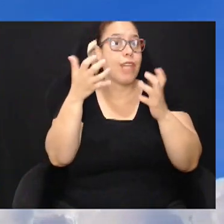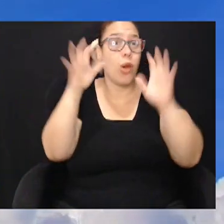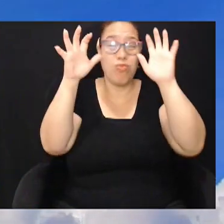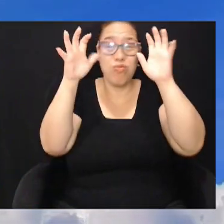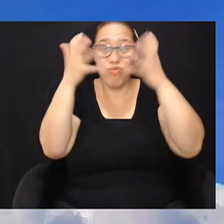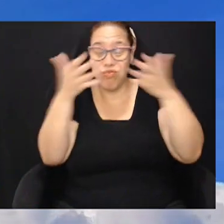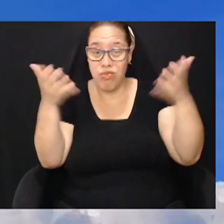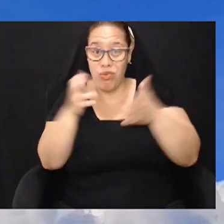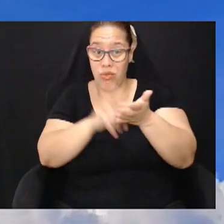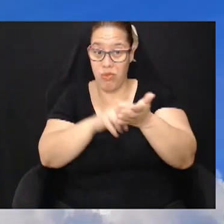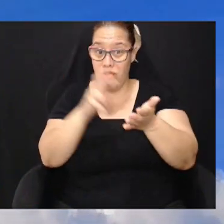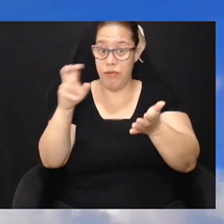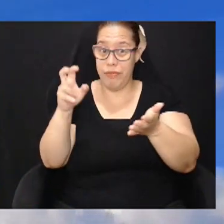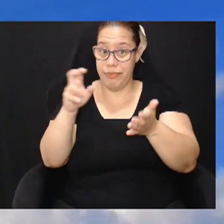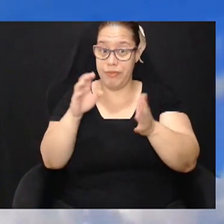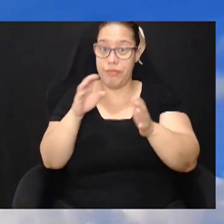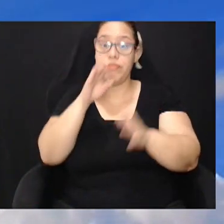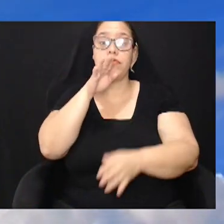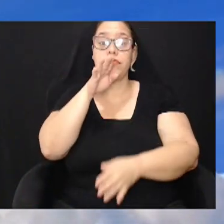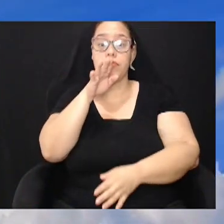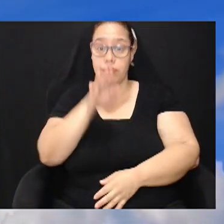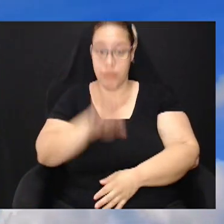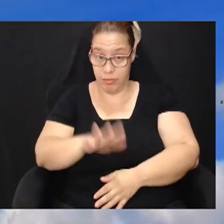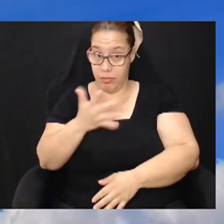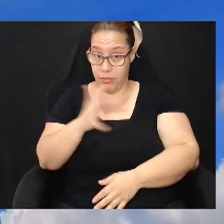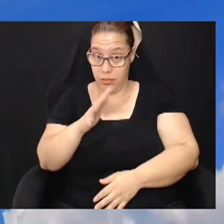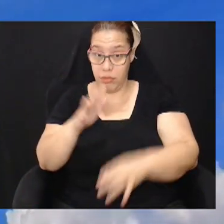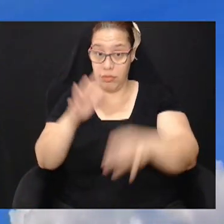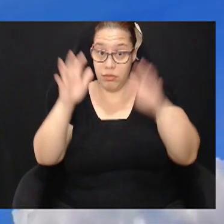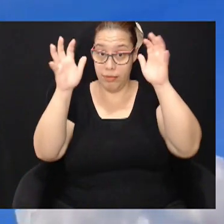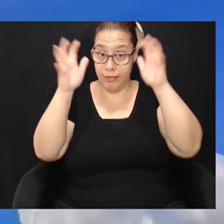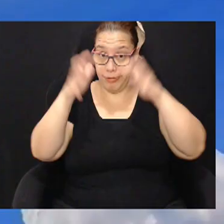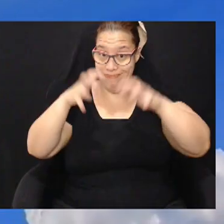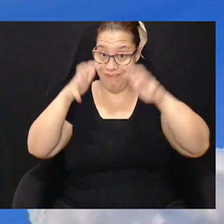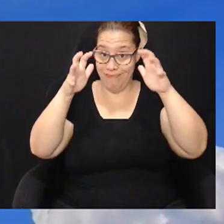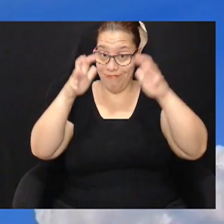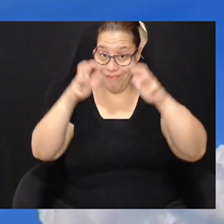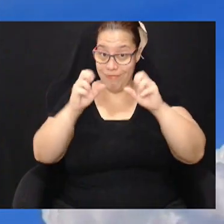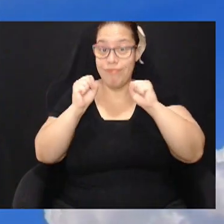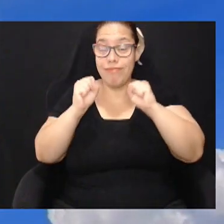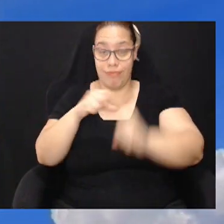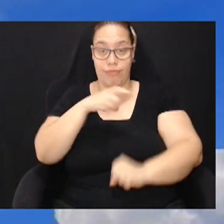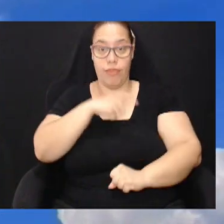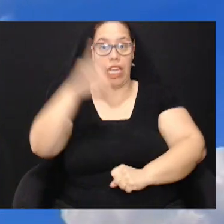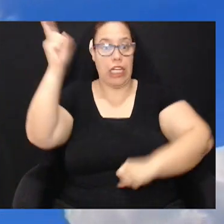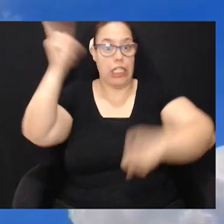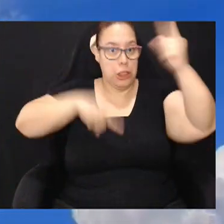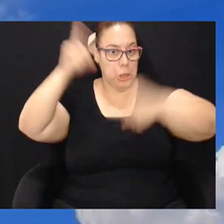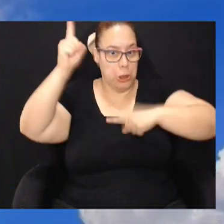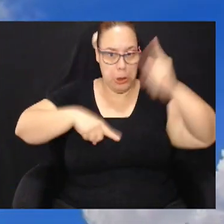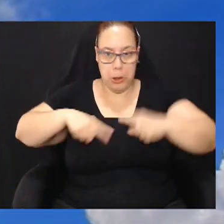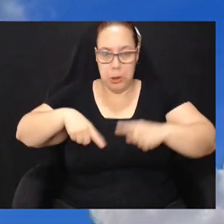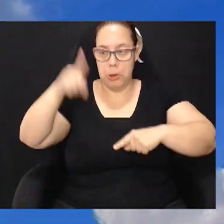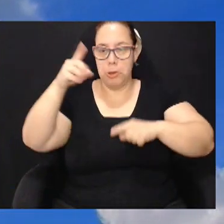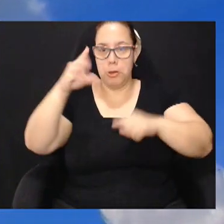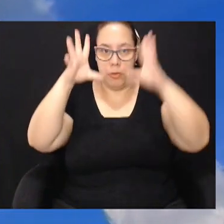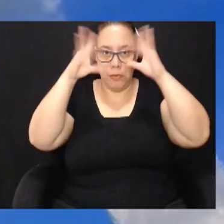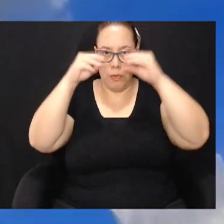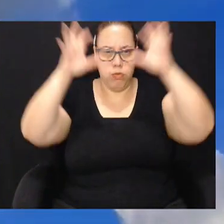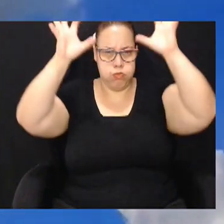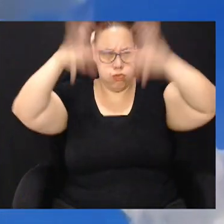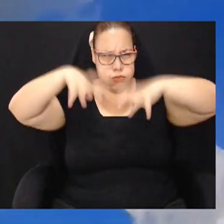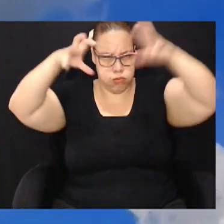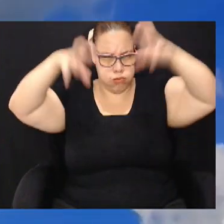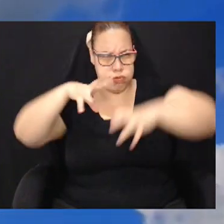manhã, tá? E à tarde, de acordo com a previsão do tempo, podemos ter temporal e noite com muita chuva. A